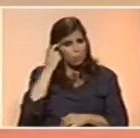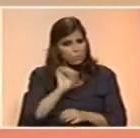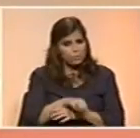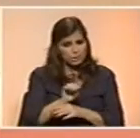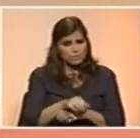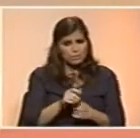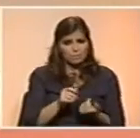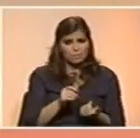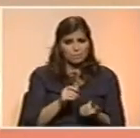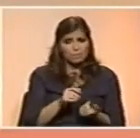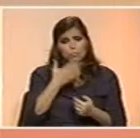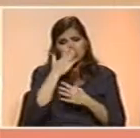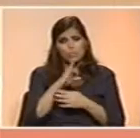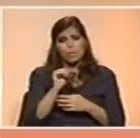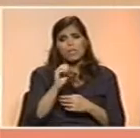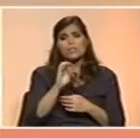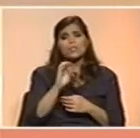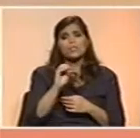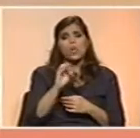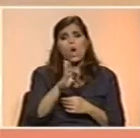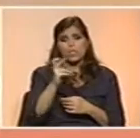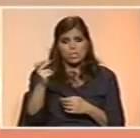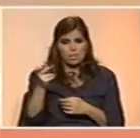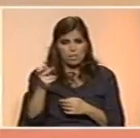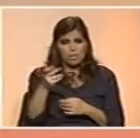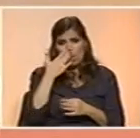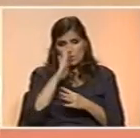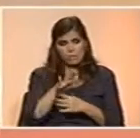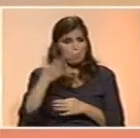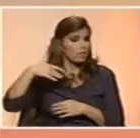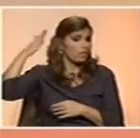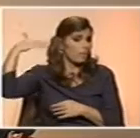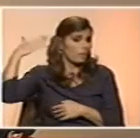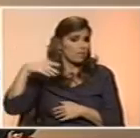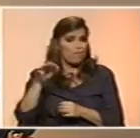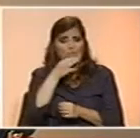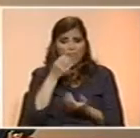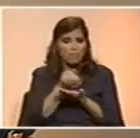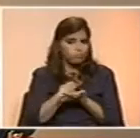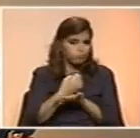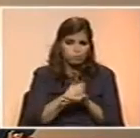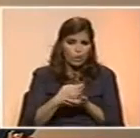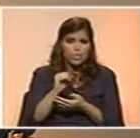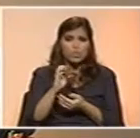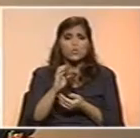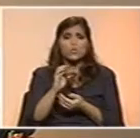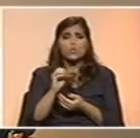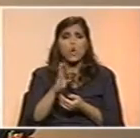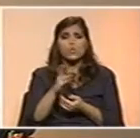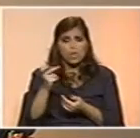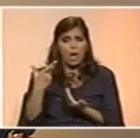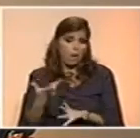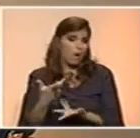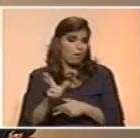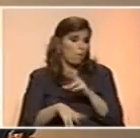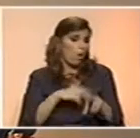por exemplo, a soja foi um exemplo. Há uns anos atrás ninguém falava de soja. Até que, de repente, a soja ficou na moda. Bom, ficou na